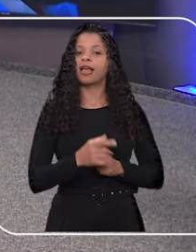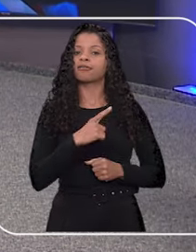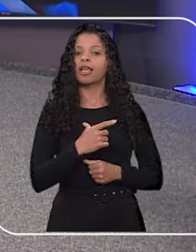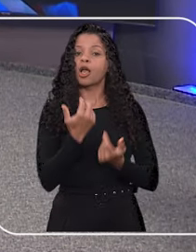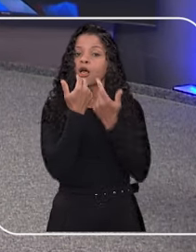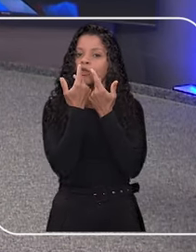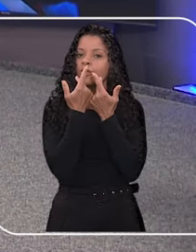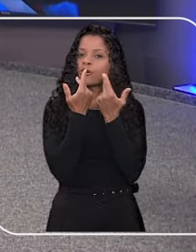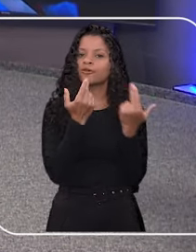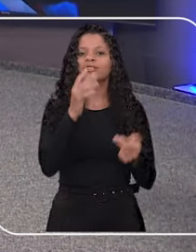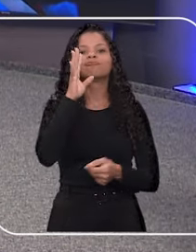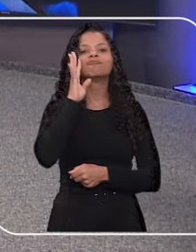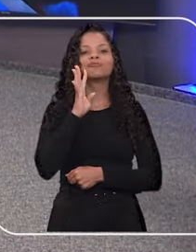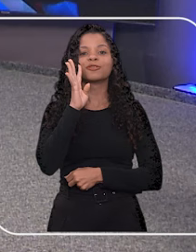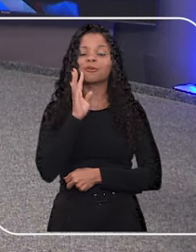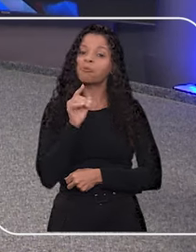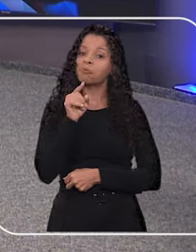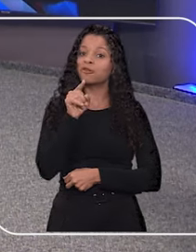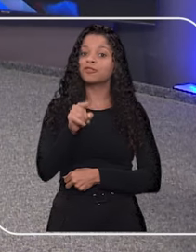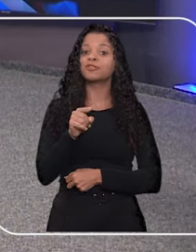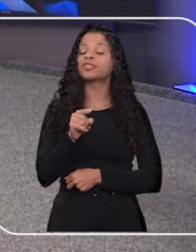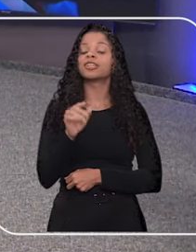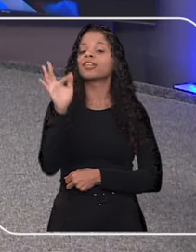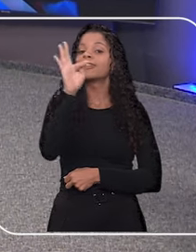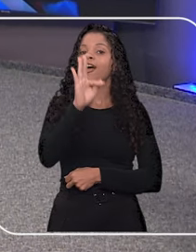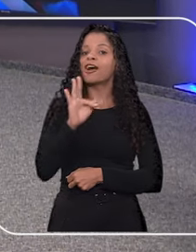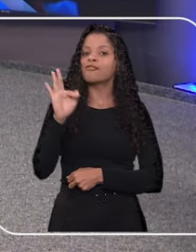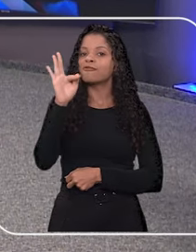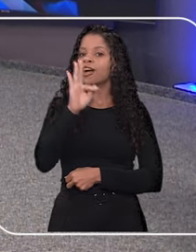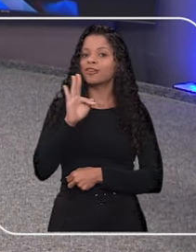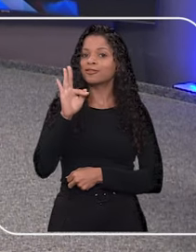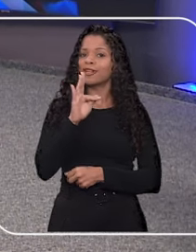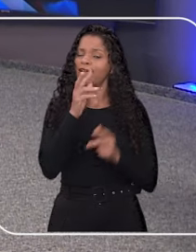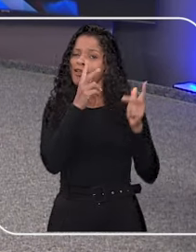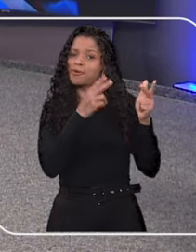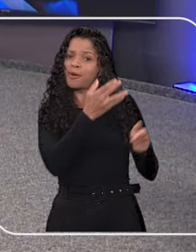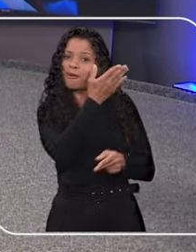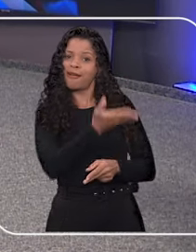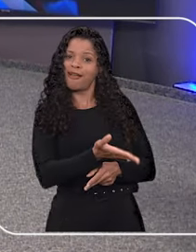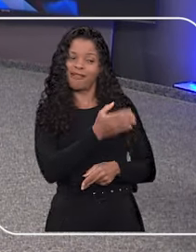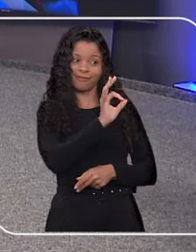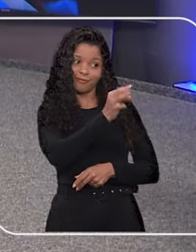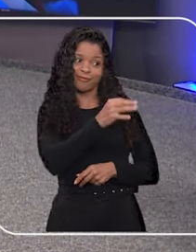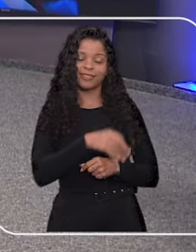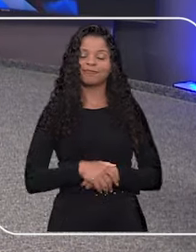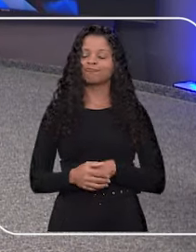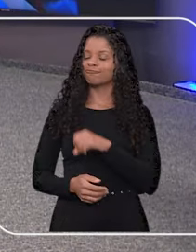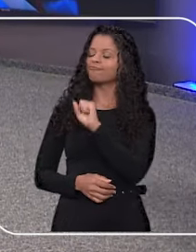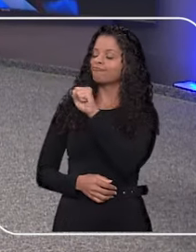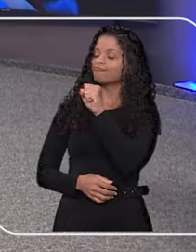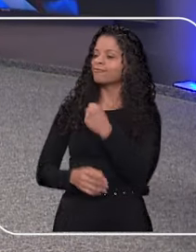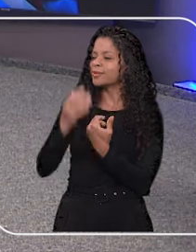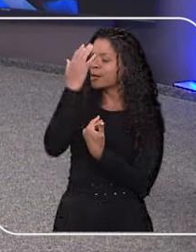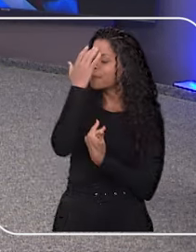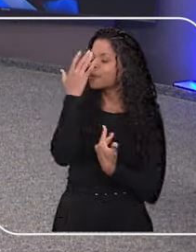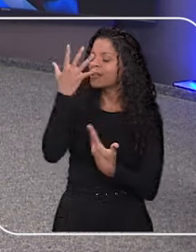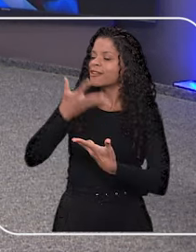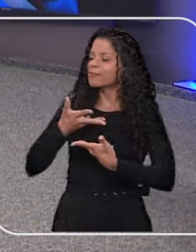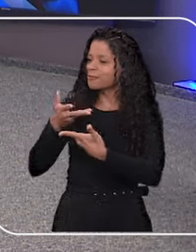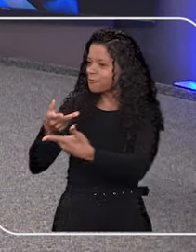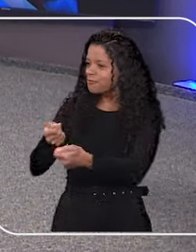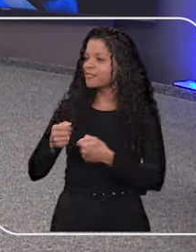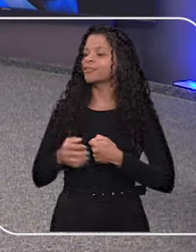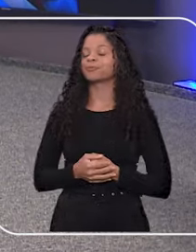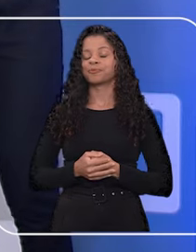tem uma novidade bem bacana para você que está na faculdade assim como ela né Rita isso mesmo ktia muito obrigada